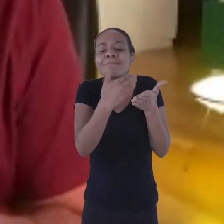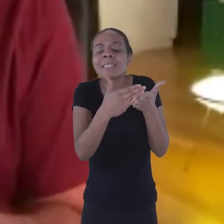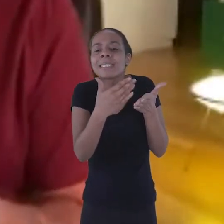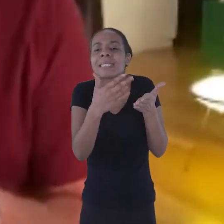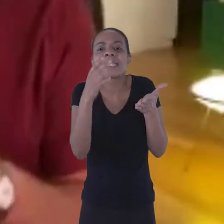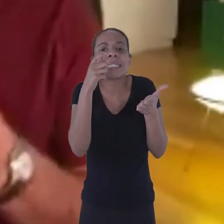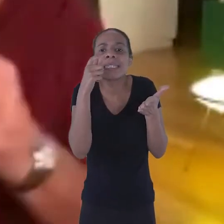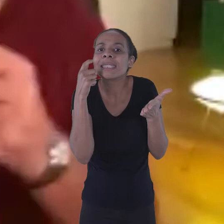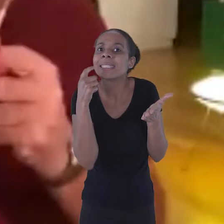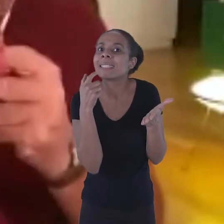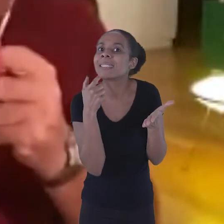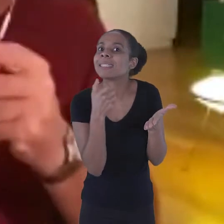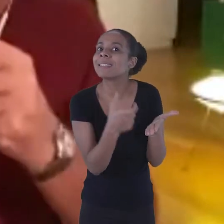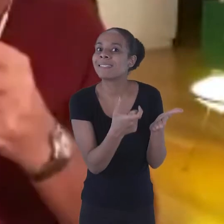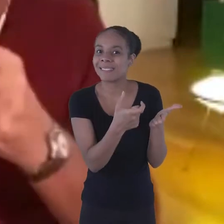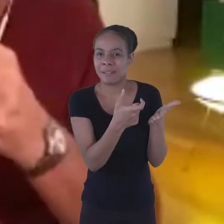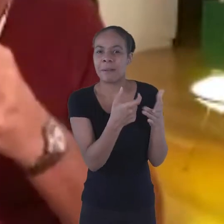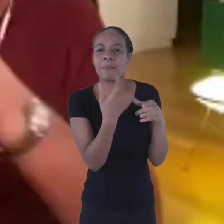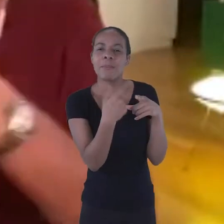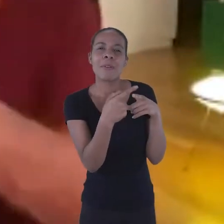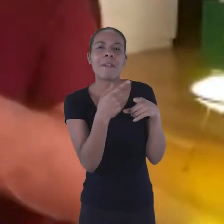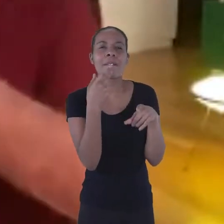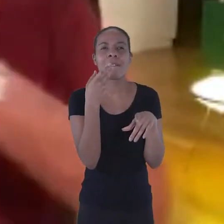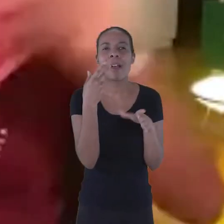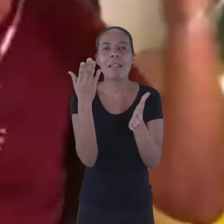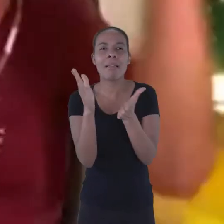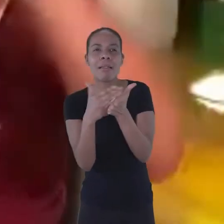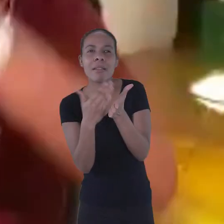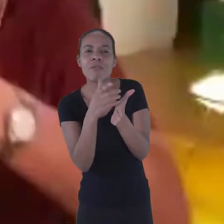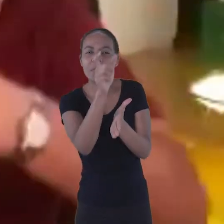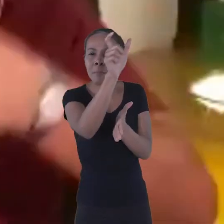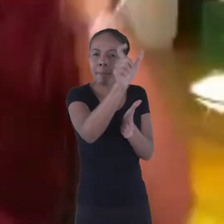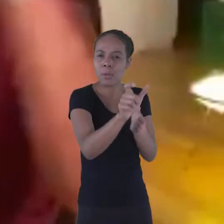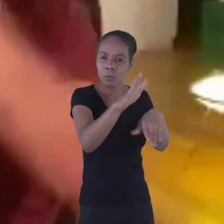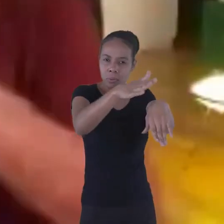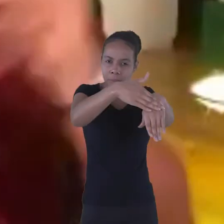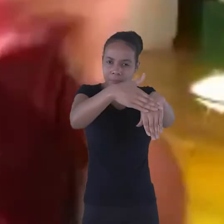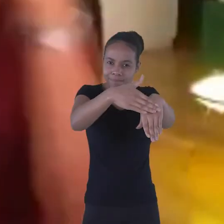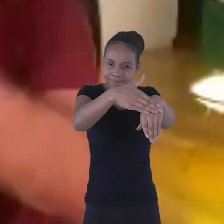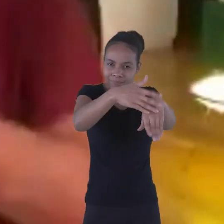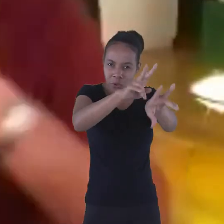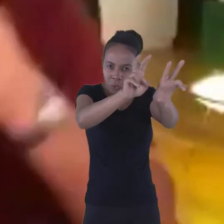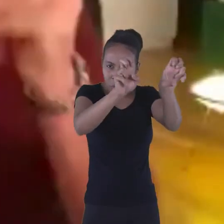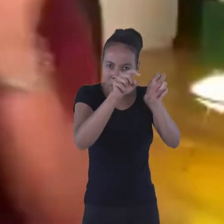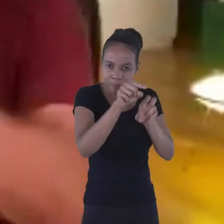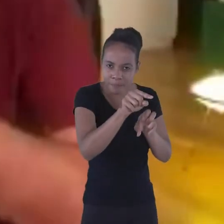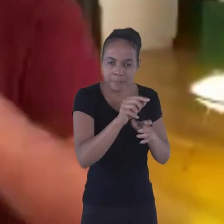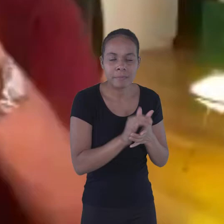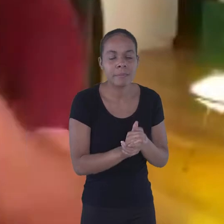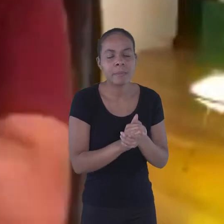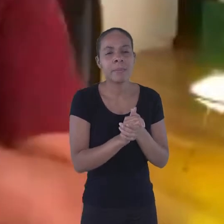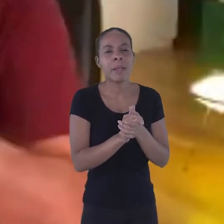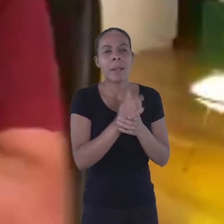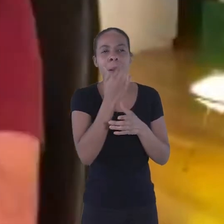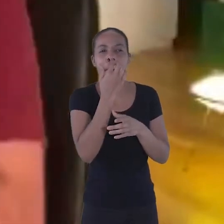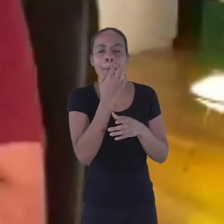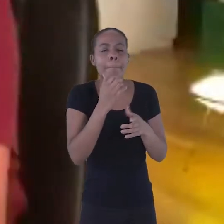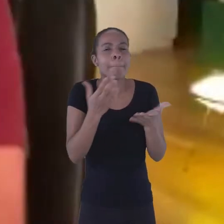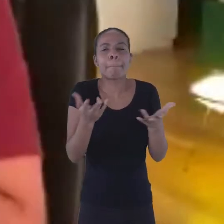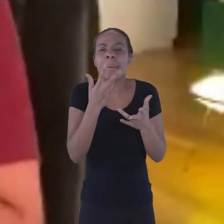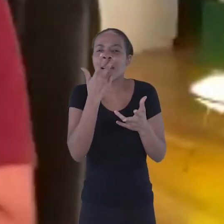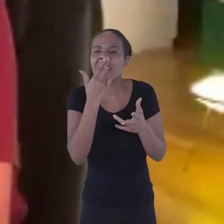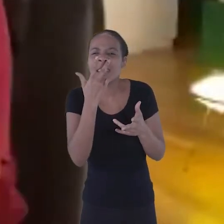autobiografia, volta e aí vira outra pessoa e de repente vem como que uma sequência